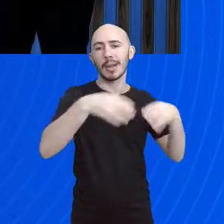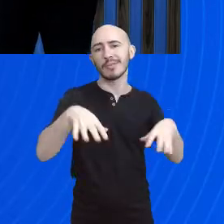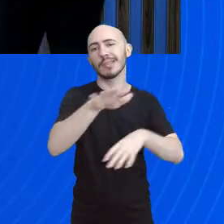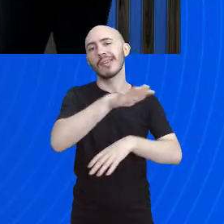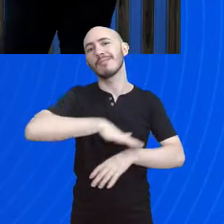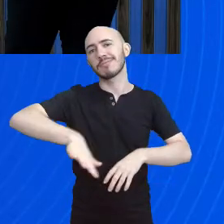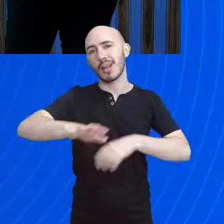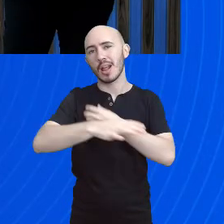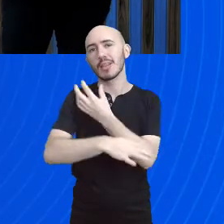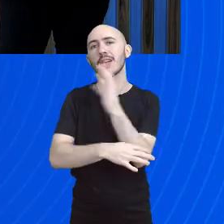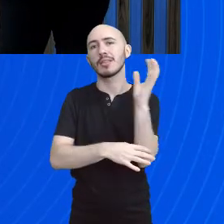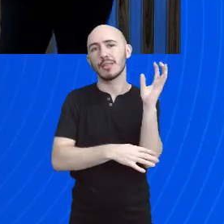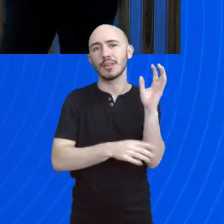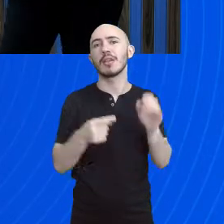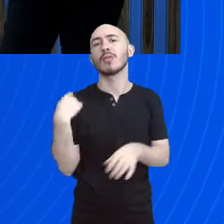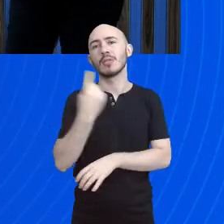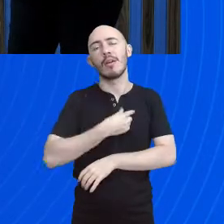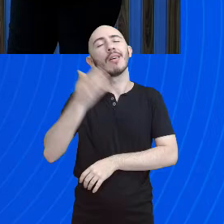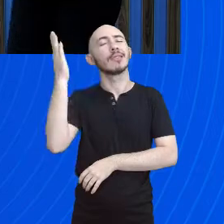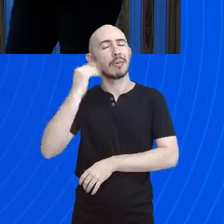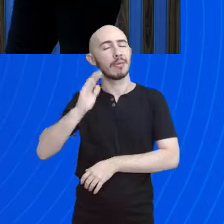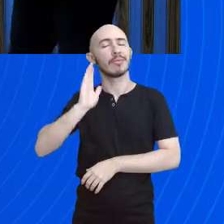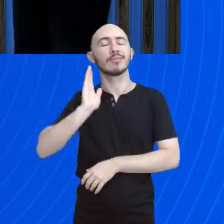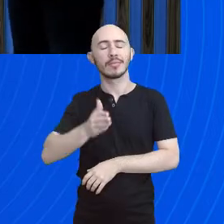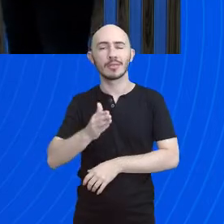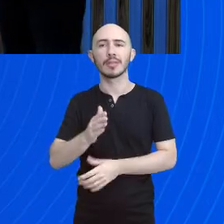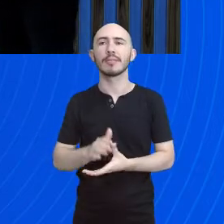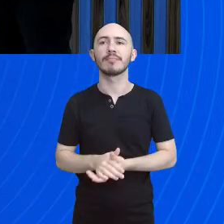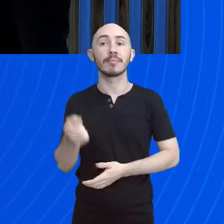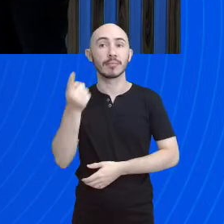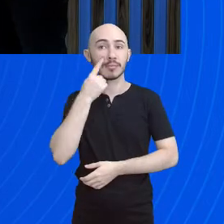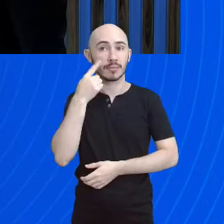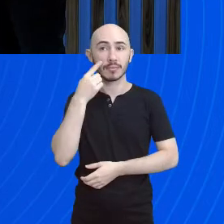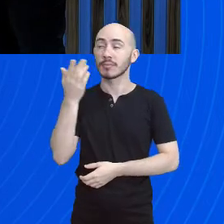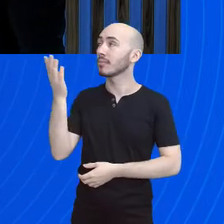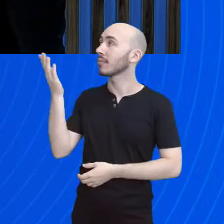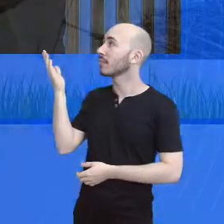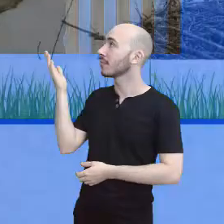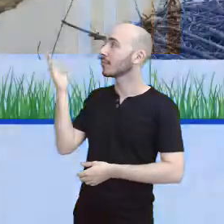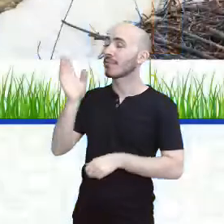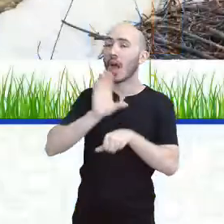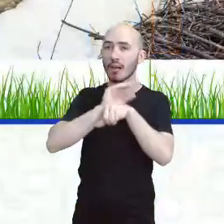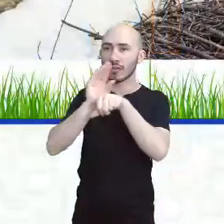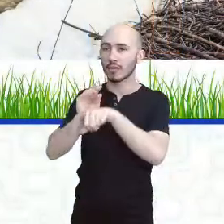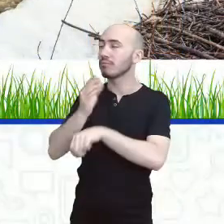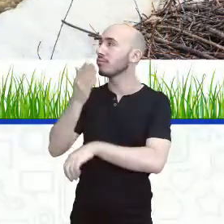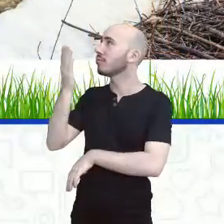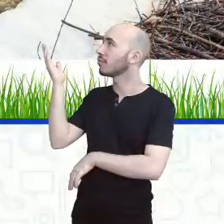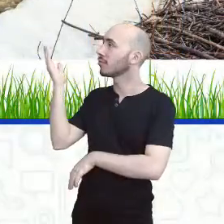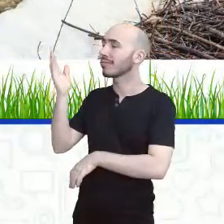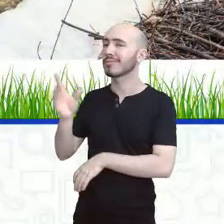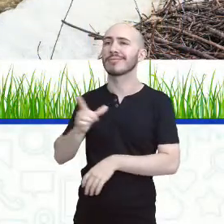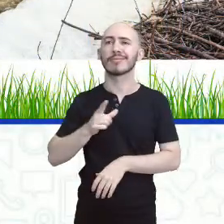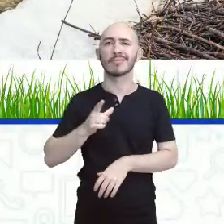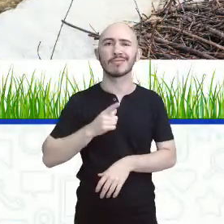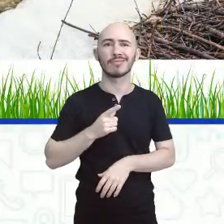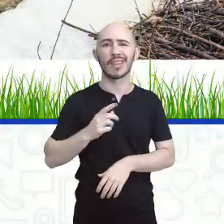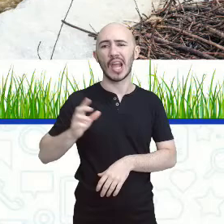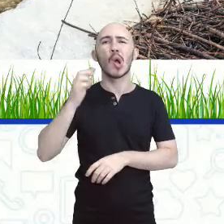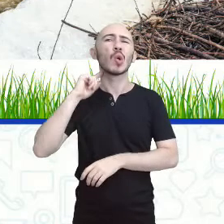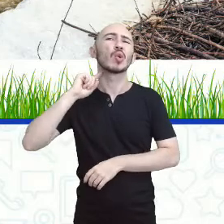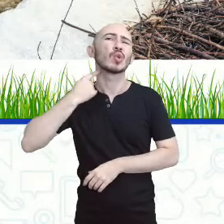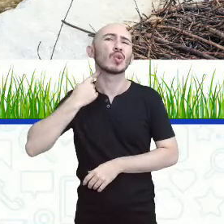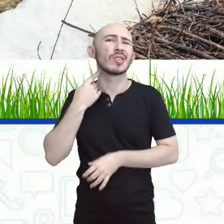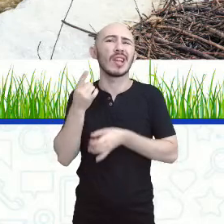né? A gente já está afiado nesse assunto. Olha lá, ó, nessas fotos aí, esgotamento,